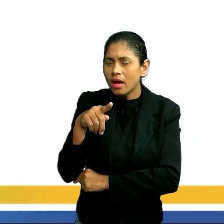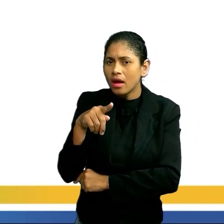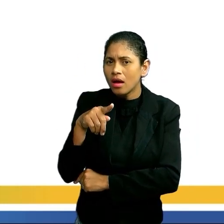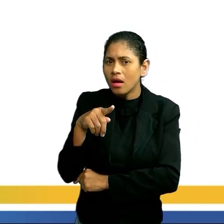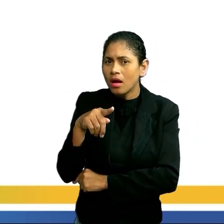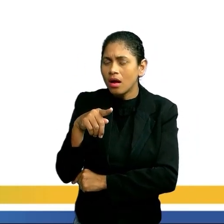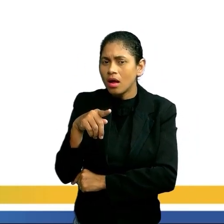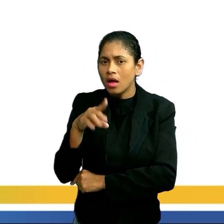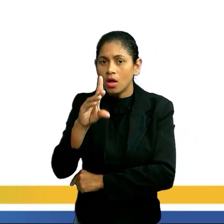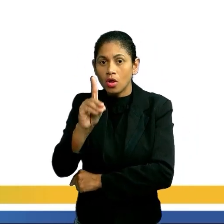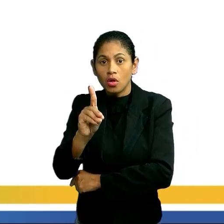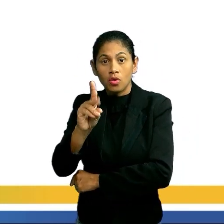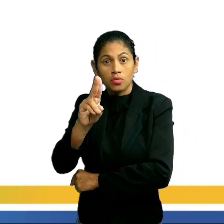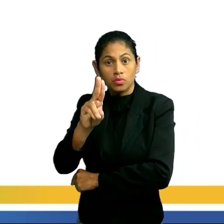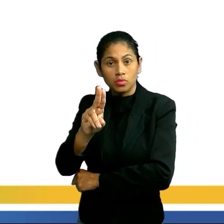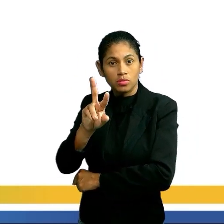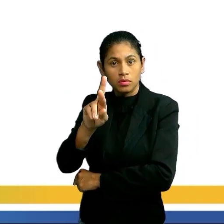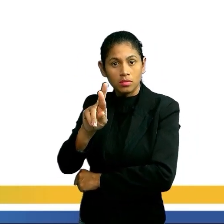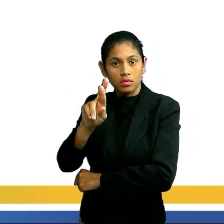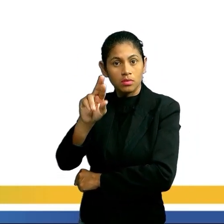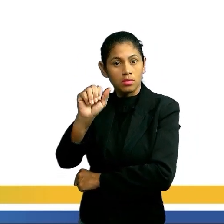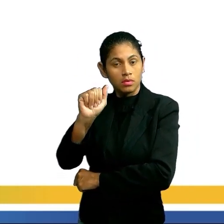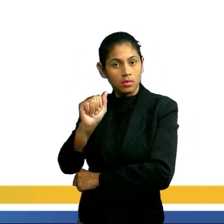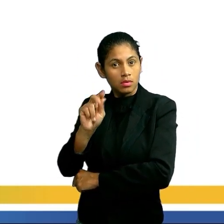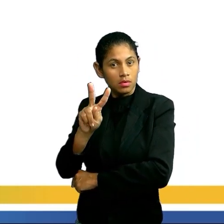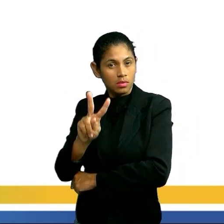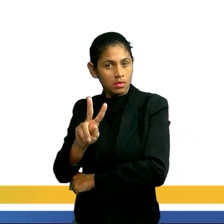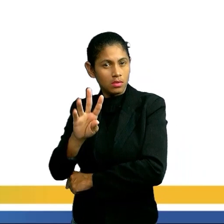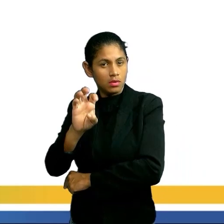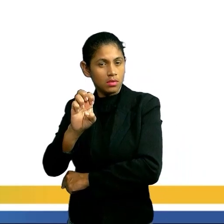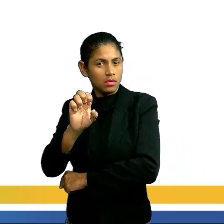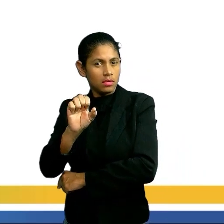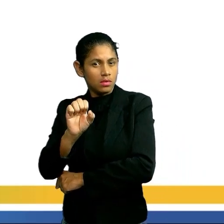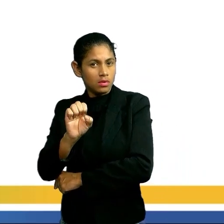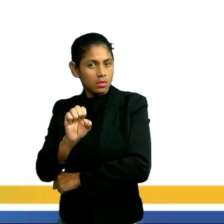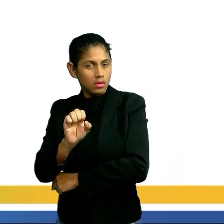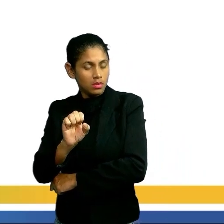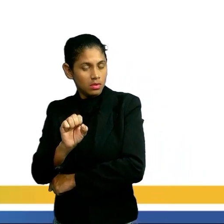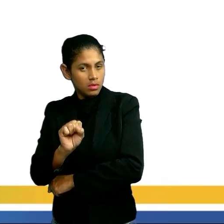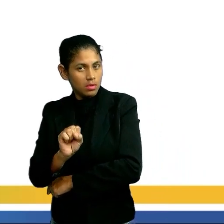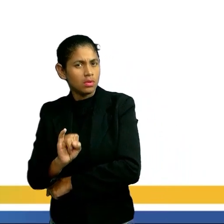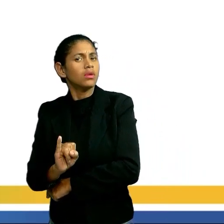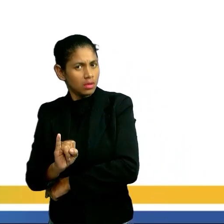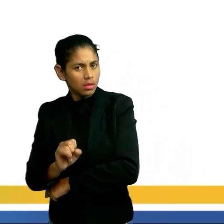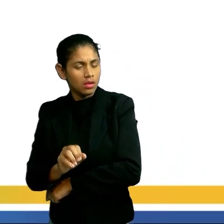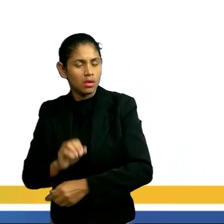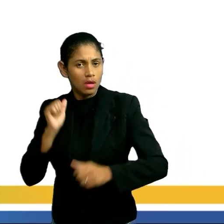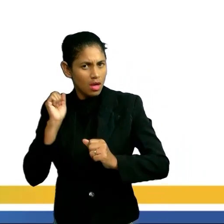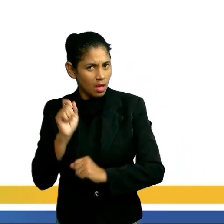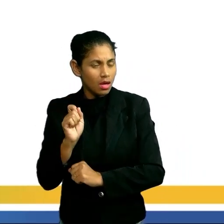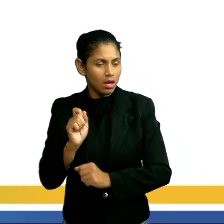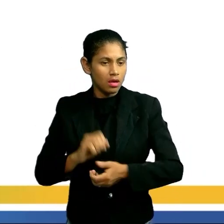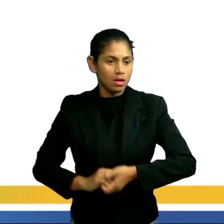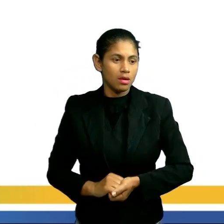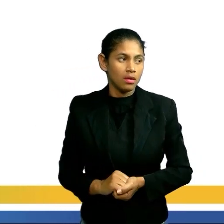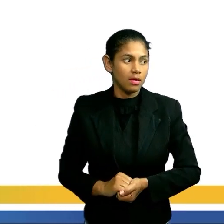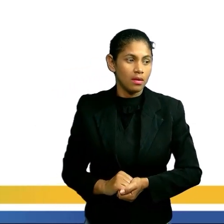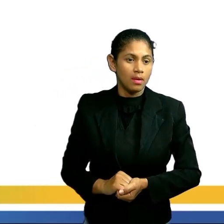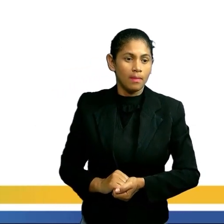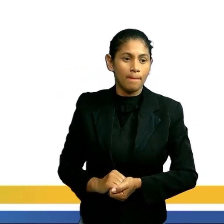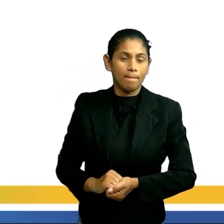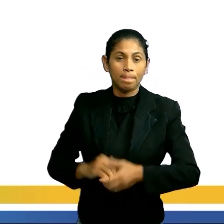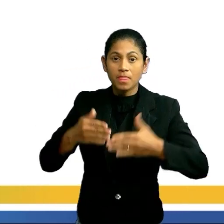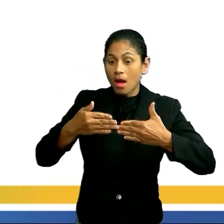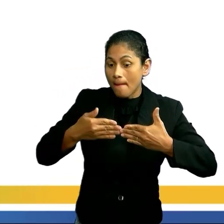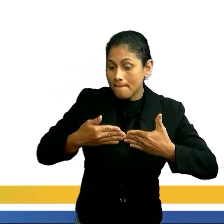uma palavrinha aí para vocês, dos produtos que ele mais incentivava na nossa aula. Ou letra C, da